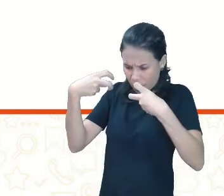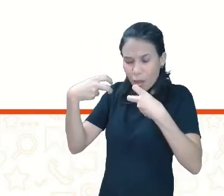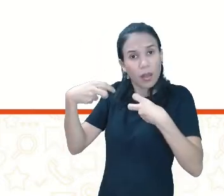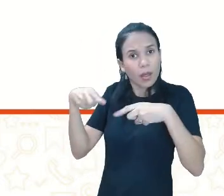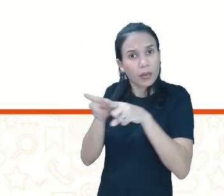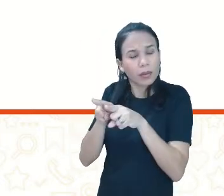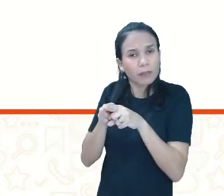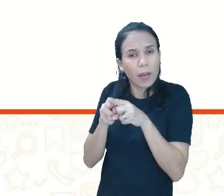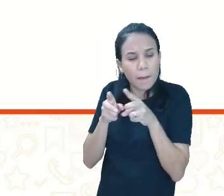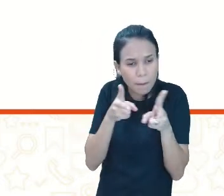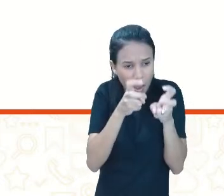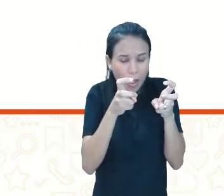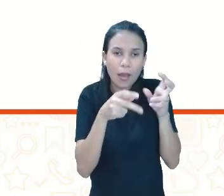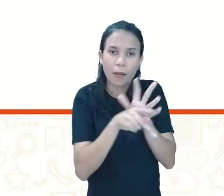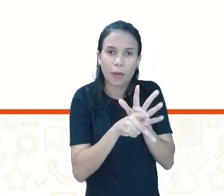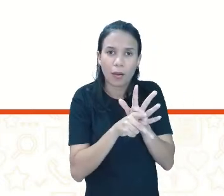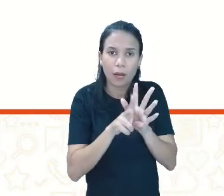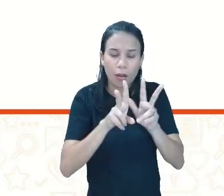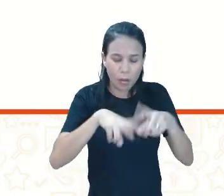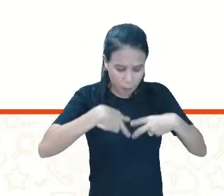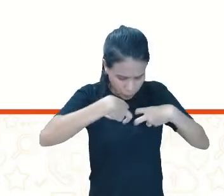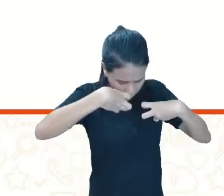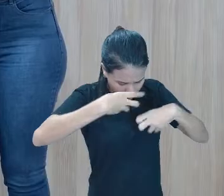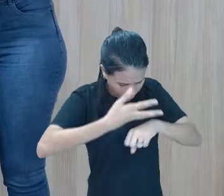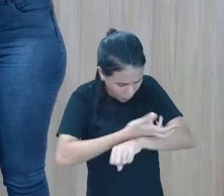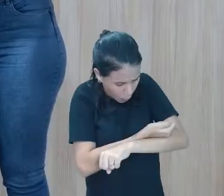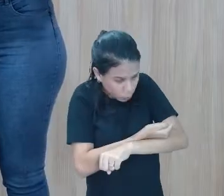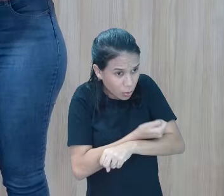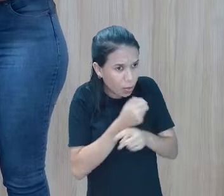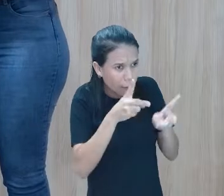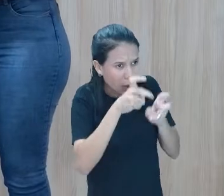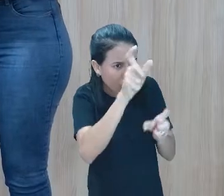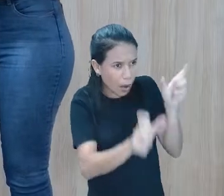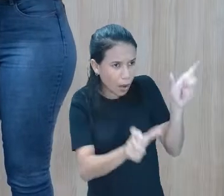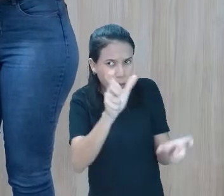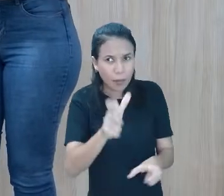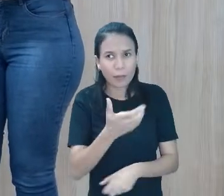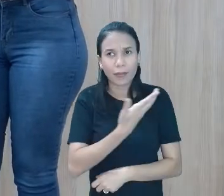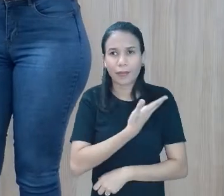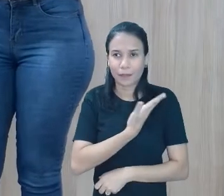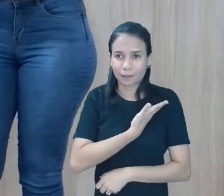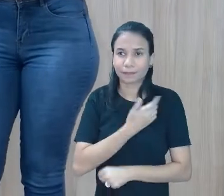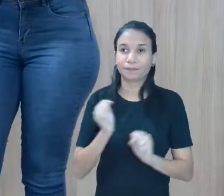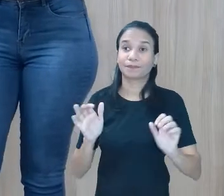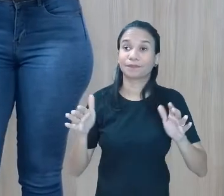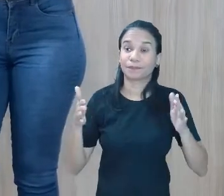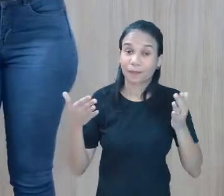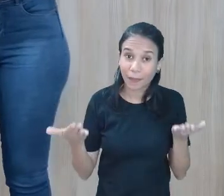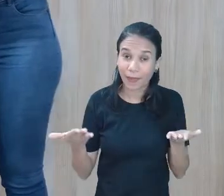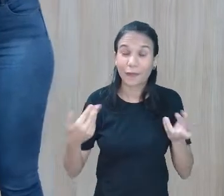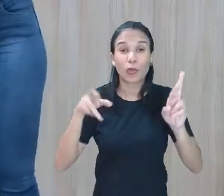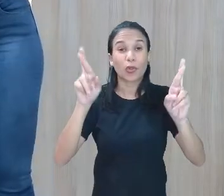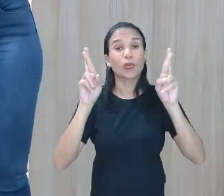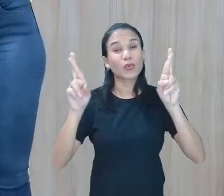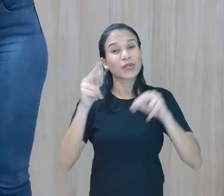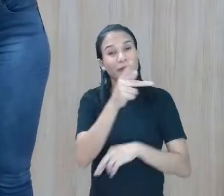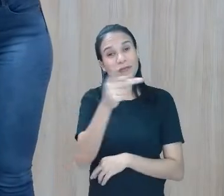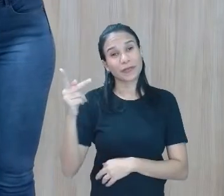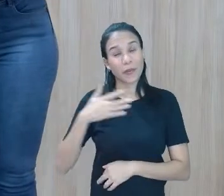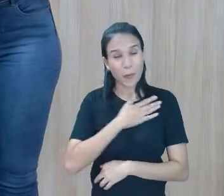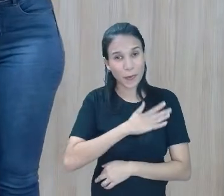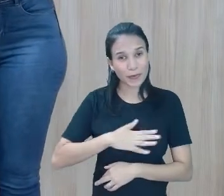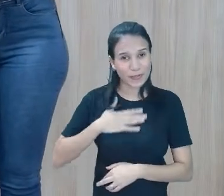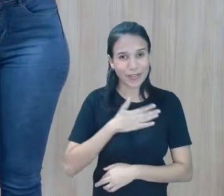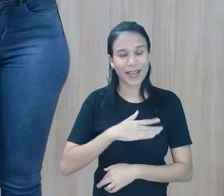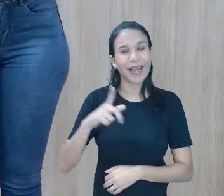ele identifique as emoções dele próprio e dos colegas e dos outros. Então, espero que vocês tenham